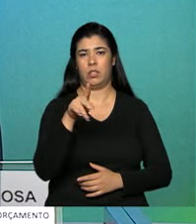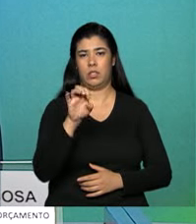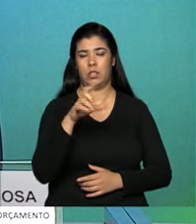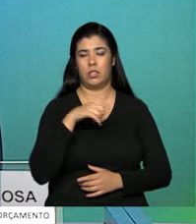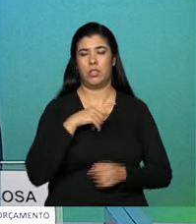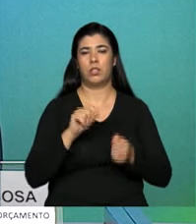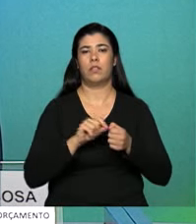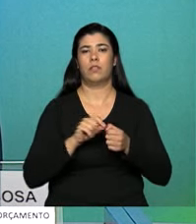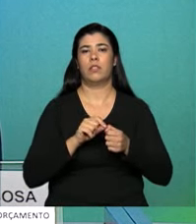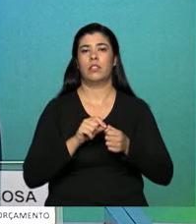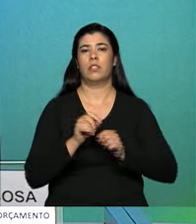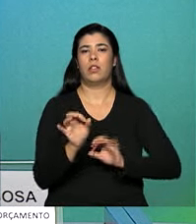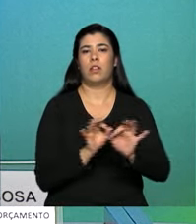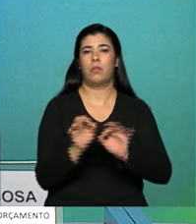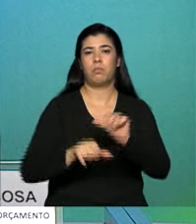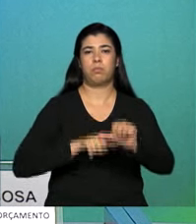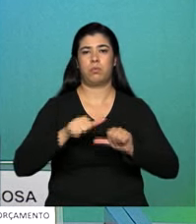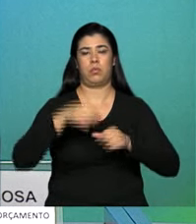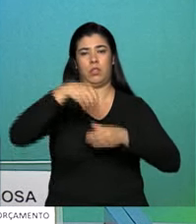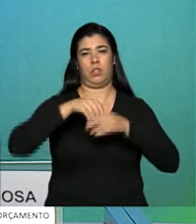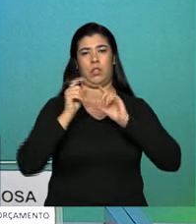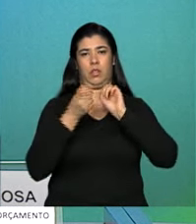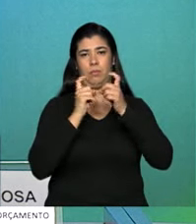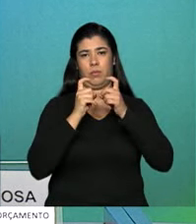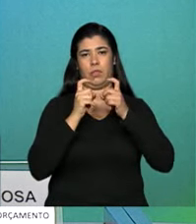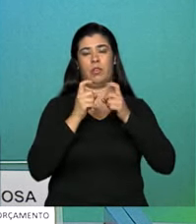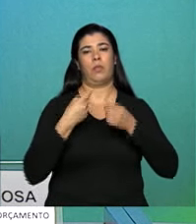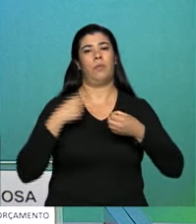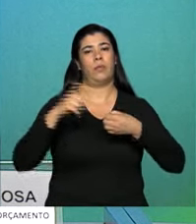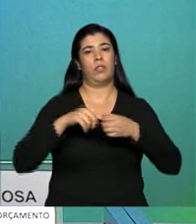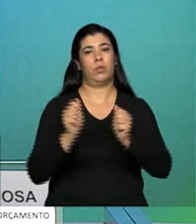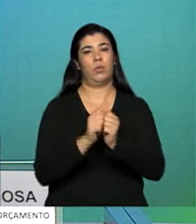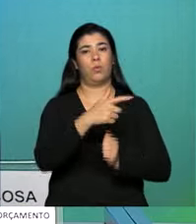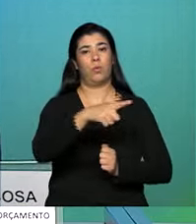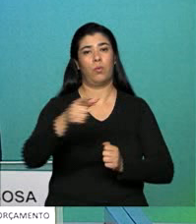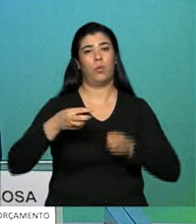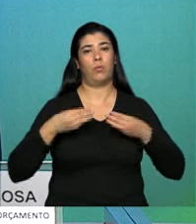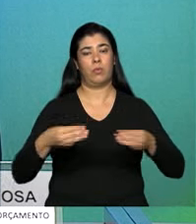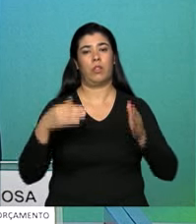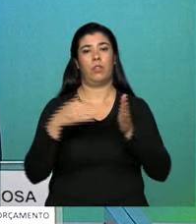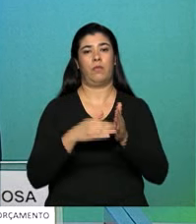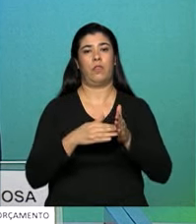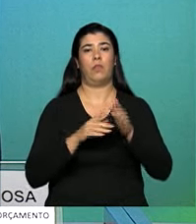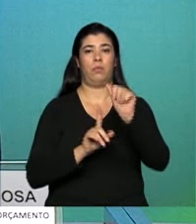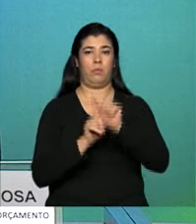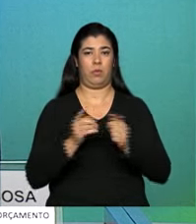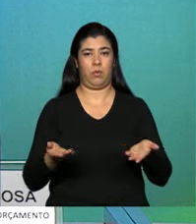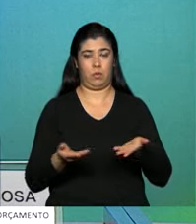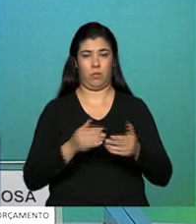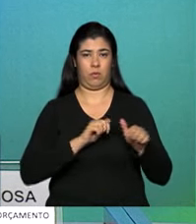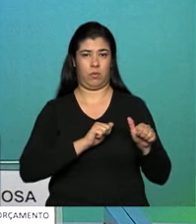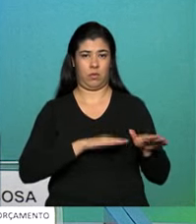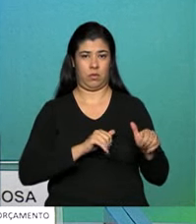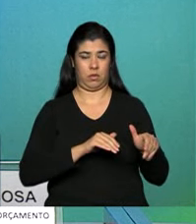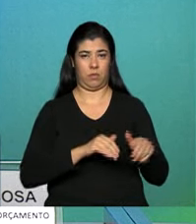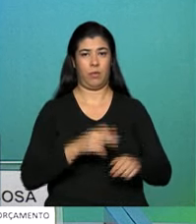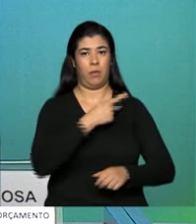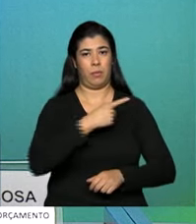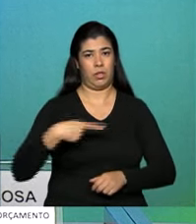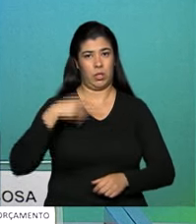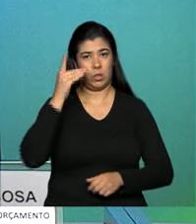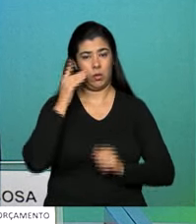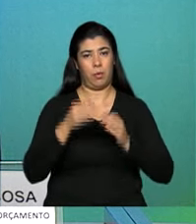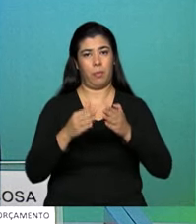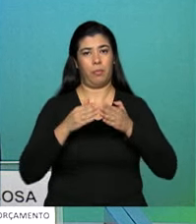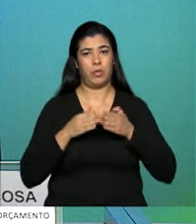eh em conjunto com os demais Ministérios eh até o final de setembro então a presidente deu um prazo